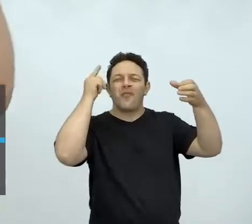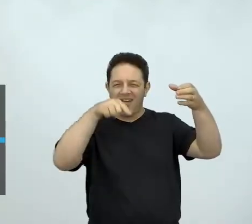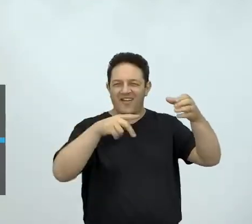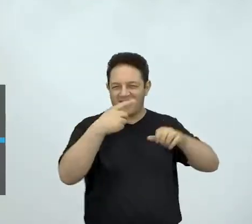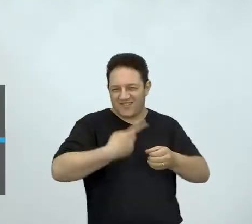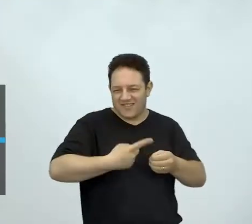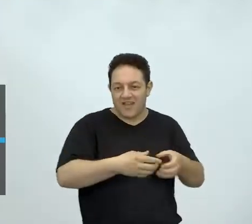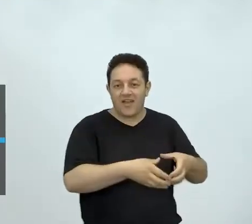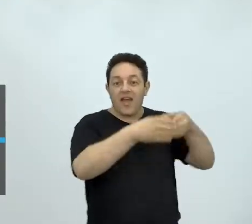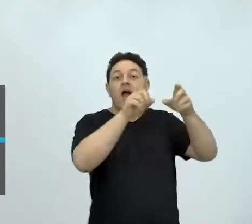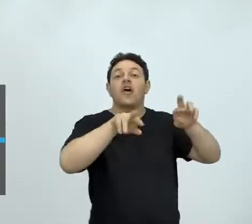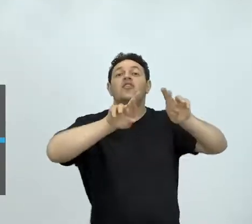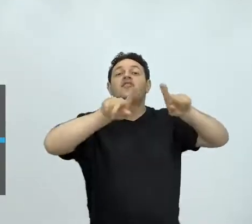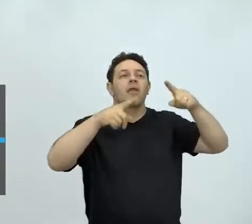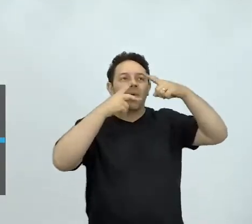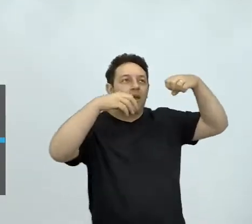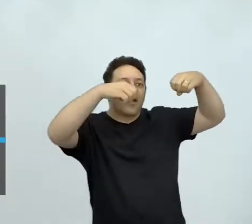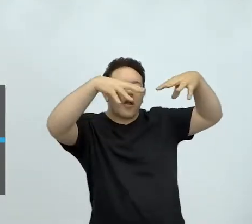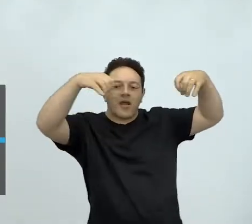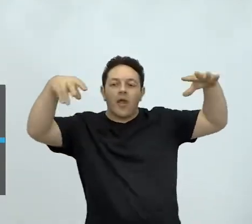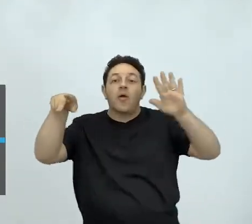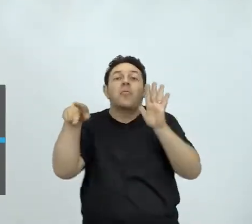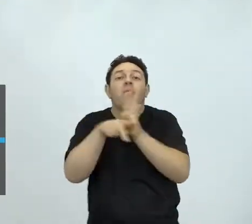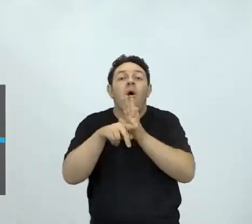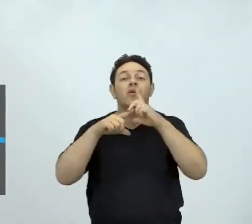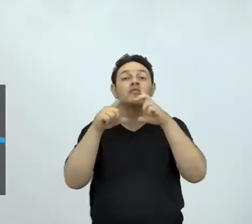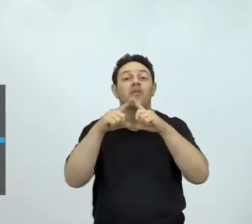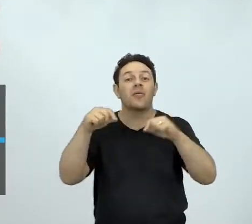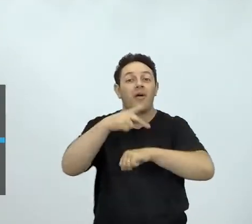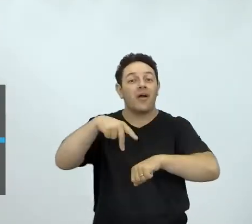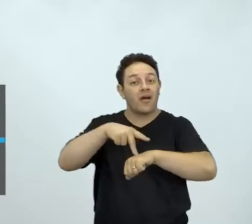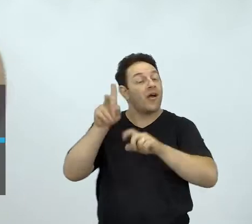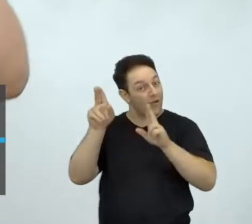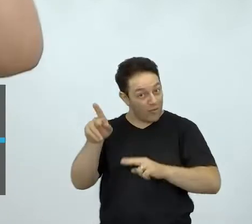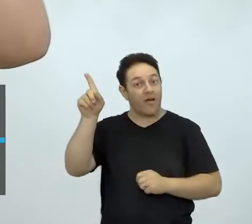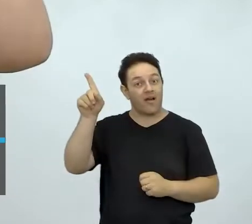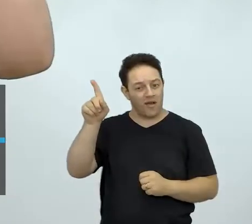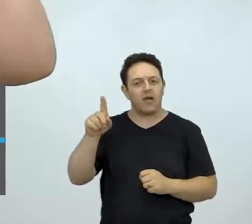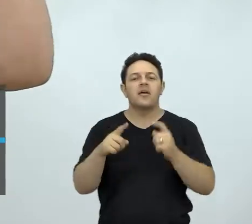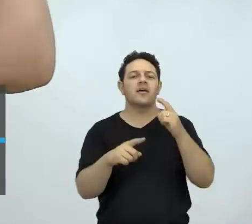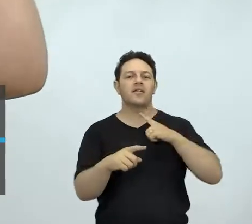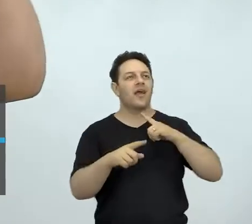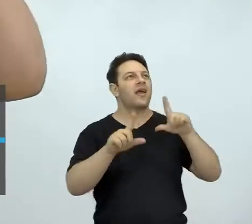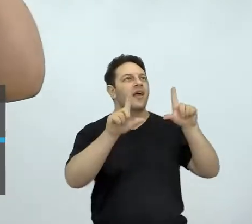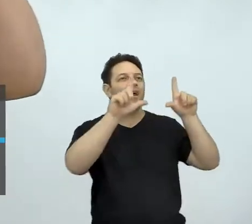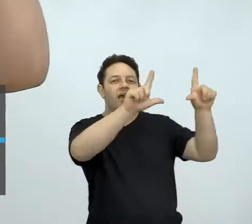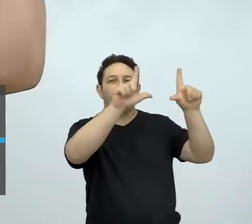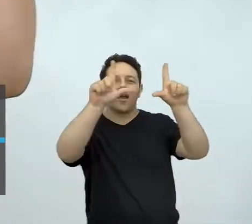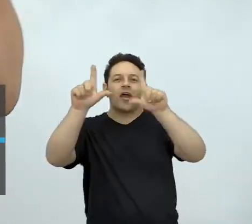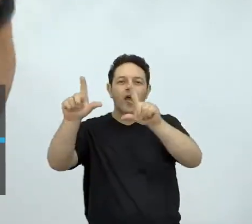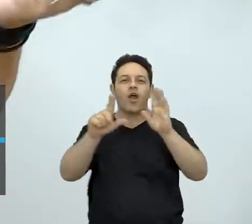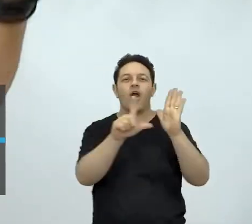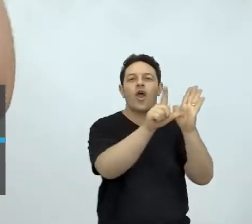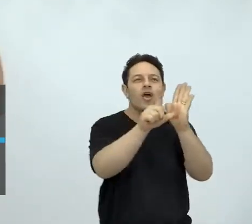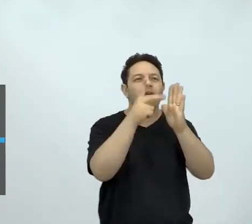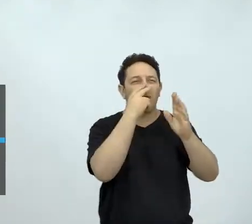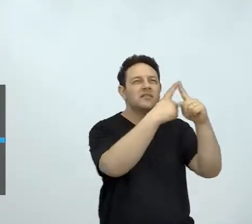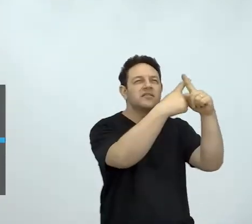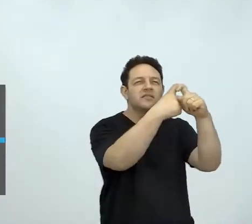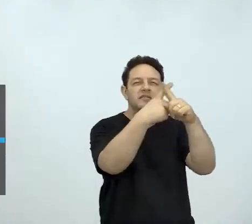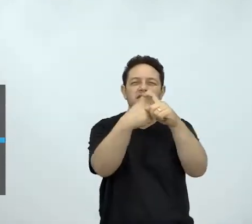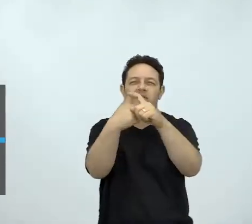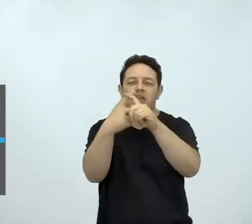vê as lanternas japonesas aparecendo, né? Quando você começa a ver que os letreiros das lojas, eles estão escritos em